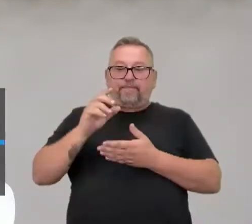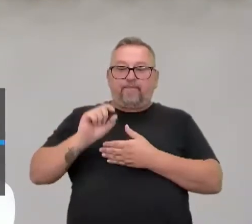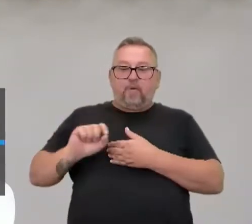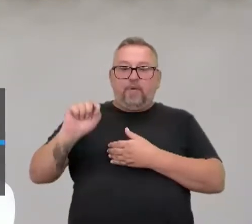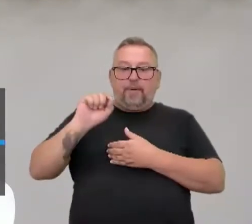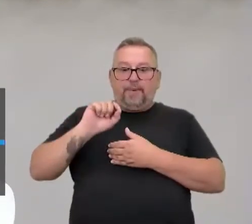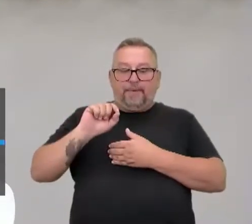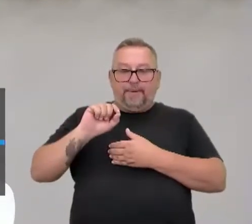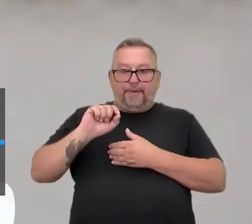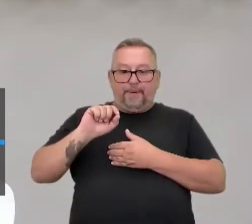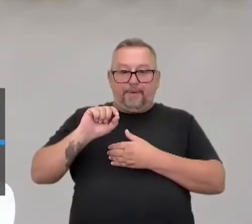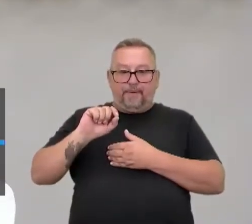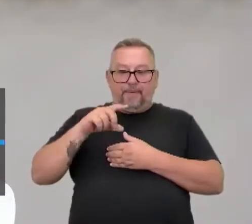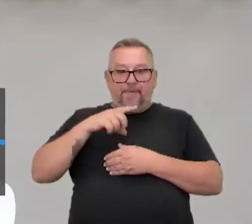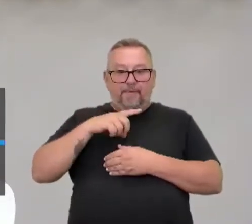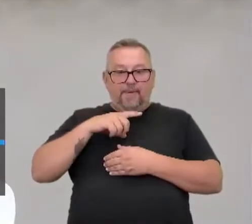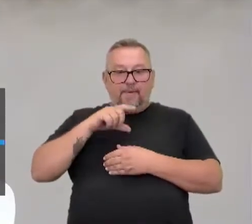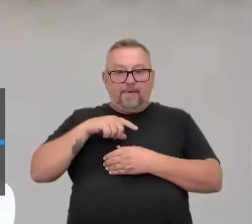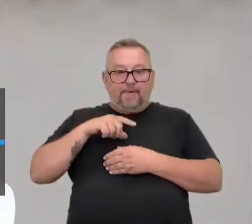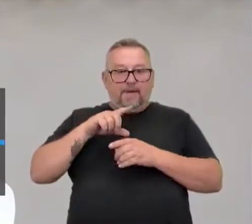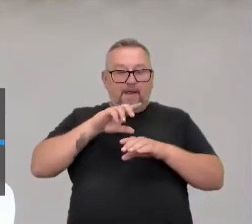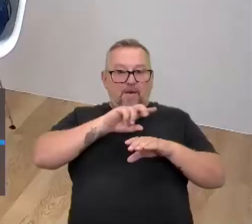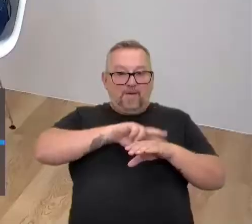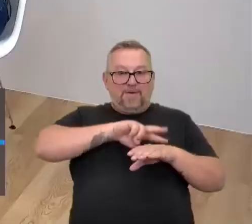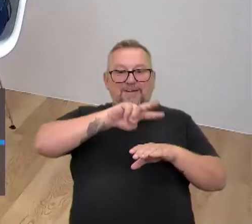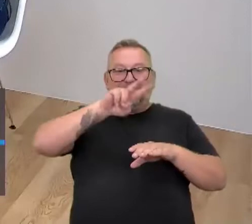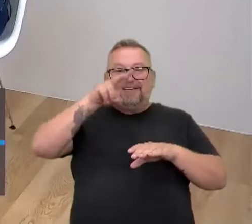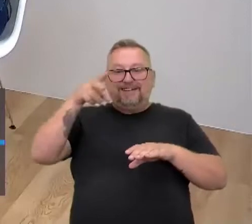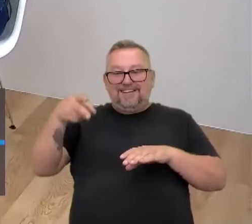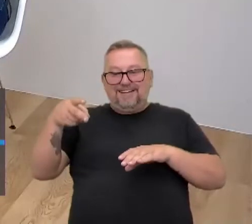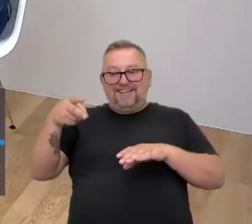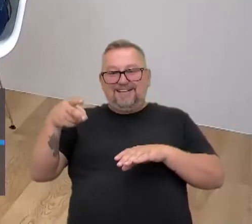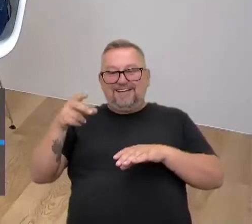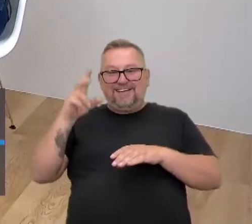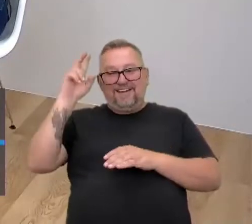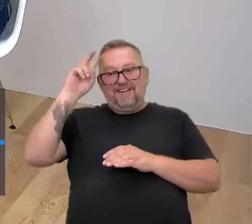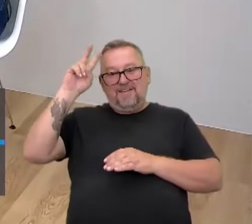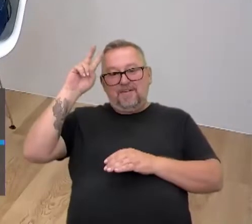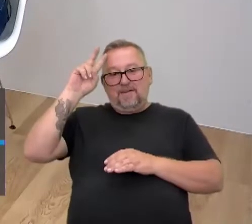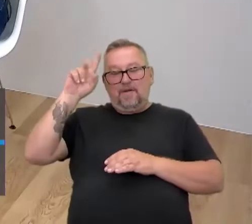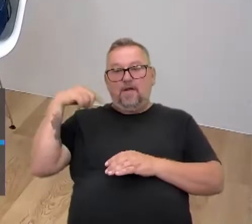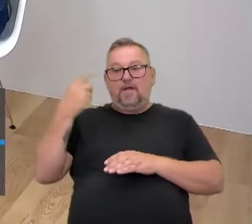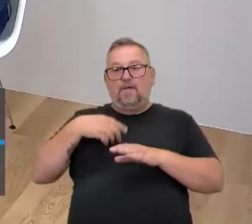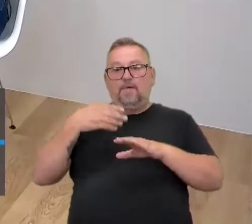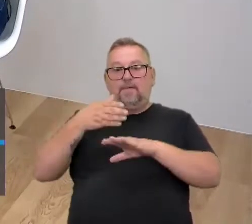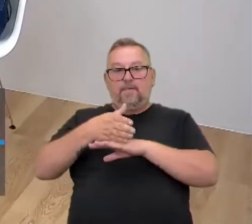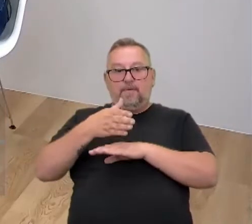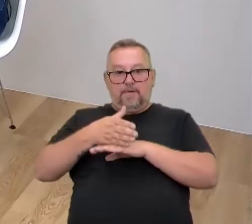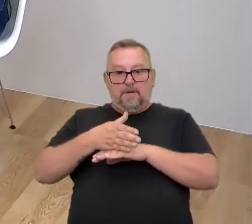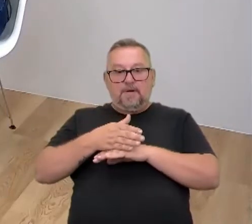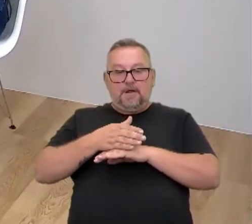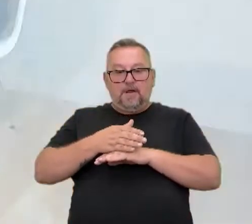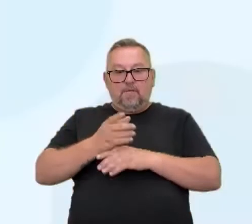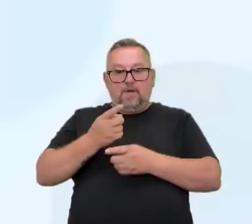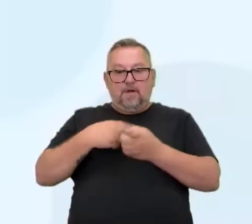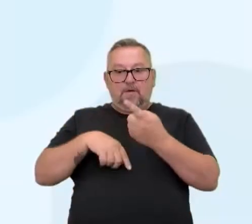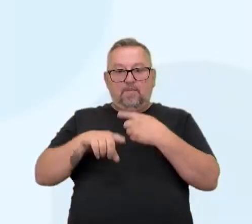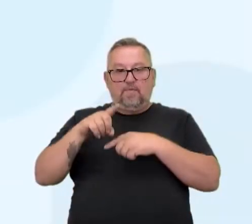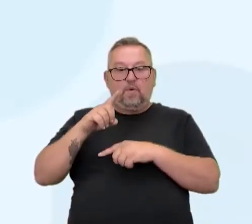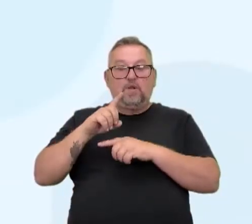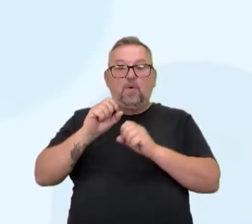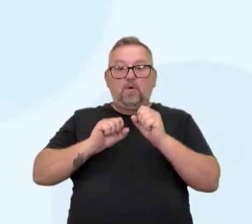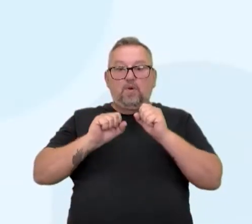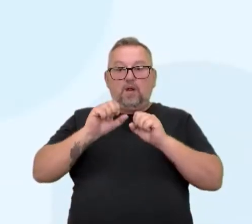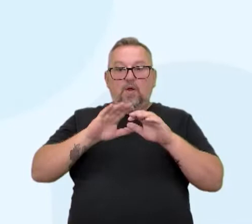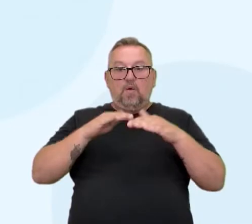já saindo, né, a gente tem um salto aí na questão, né, histórica, que a gente entra aí para a evolução industrial,